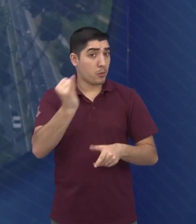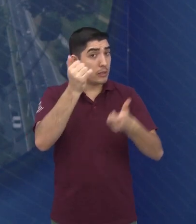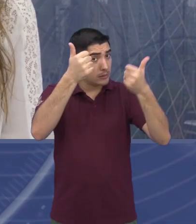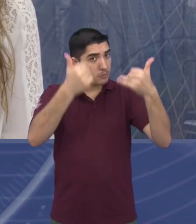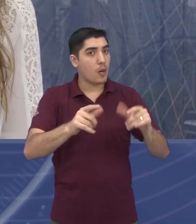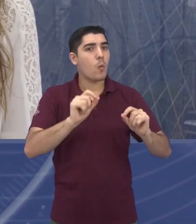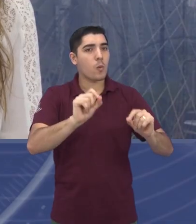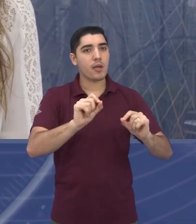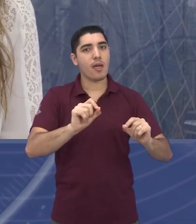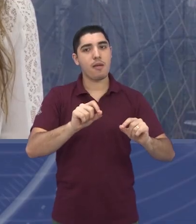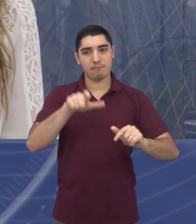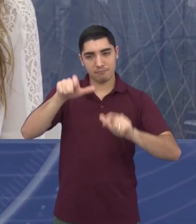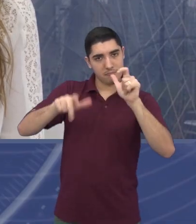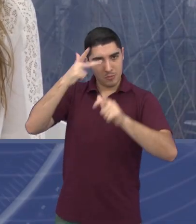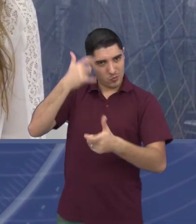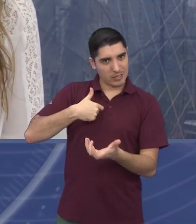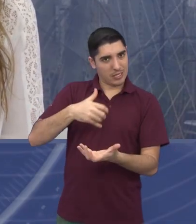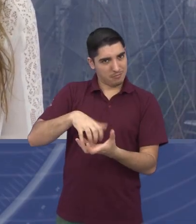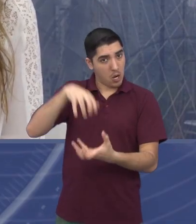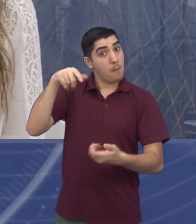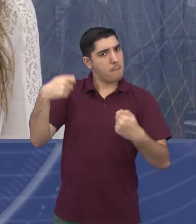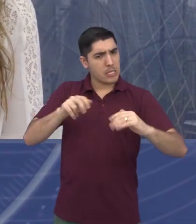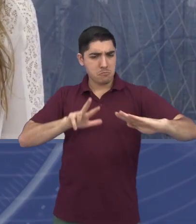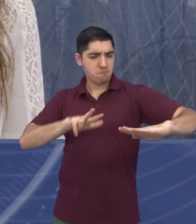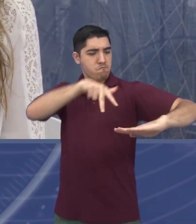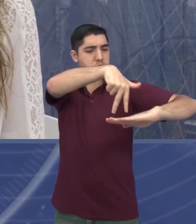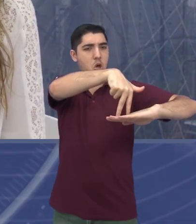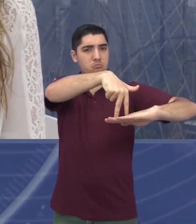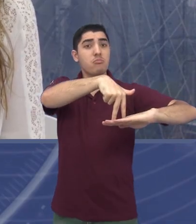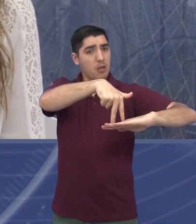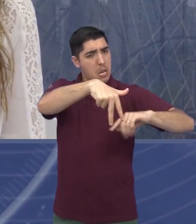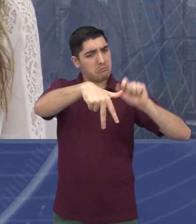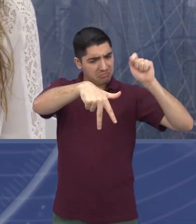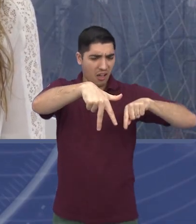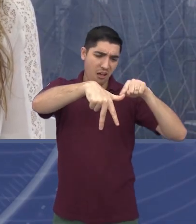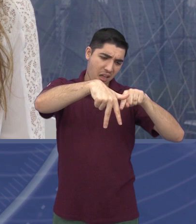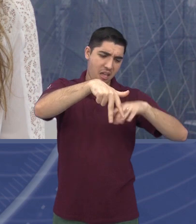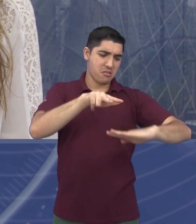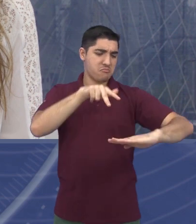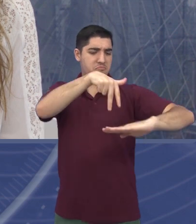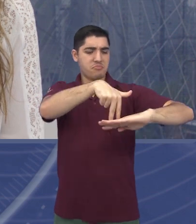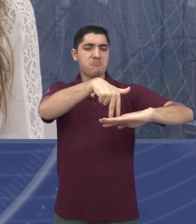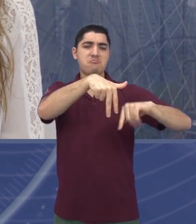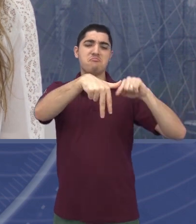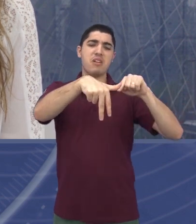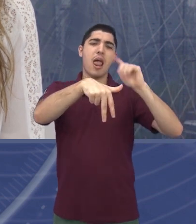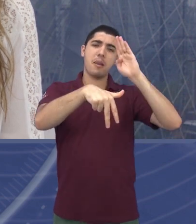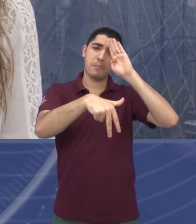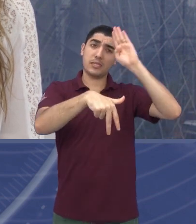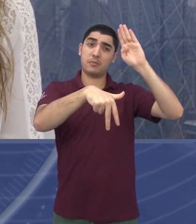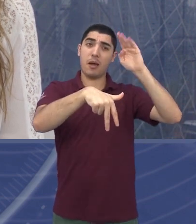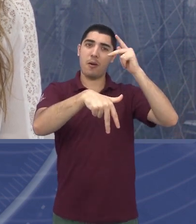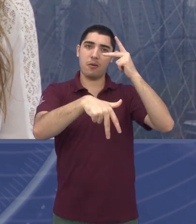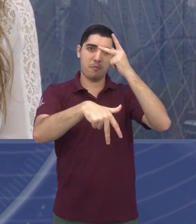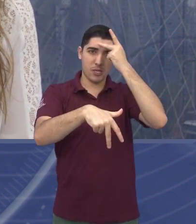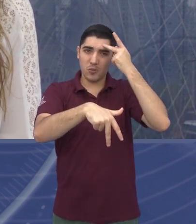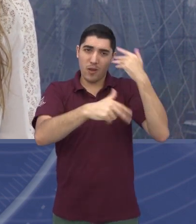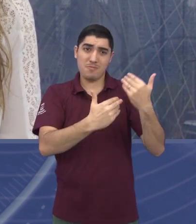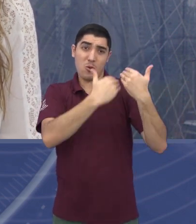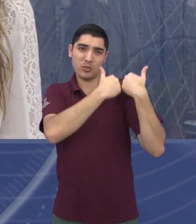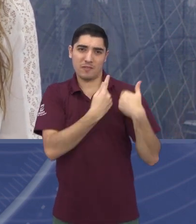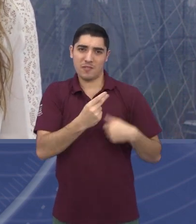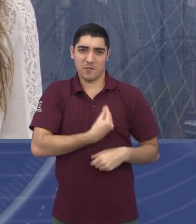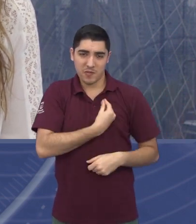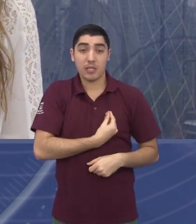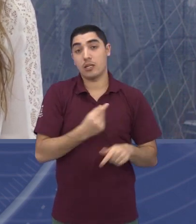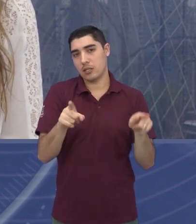o protagonismo da pessoa idosa, que ela pode e deve ser protagonista da vida dela, e também a educação, né, que a